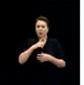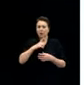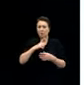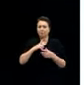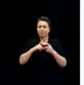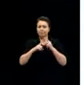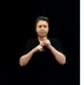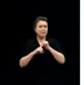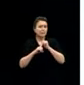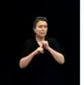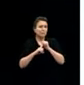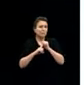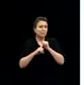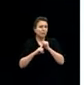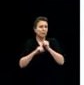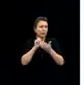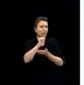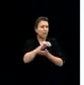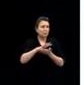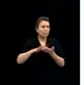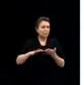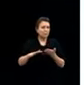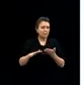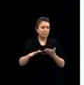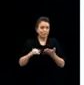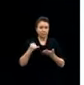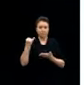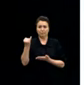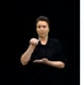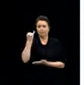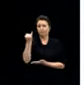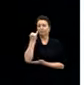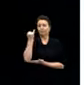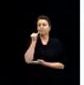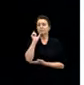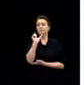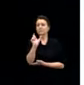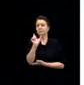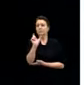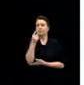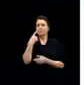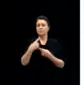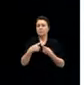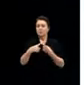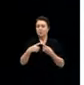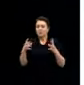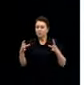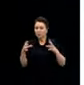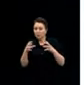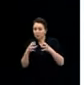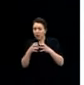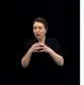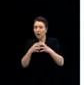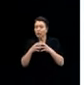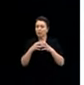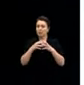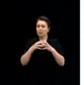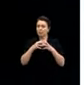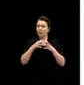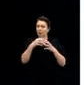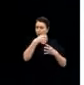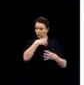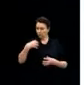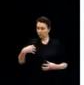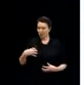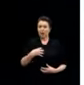predominantemente. Aí é bem importante essa palavra, porque ele pode ser acumulado em várias partes do corpo. Mas em